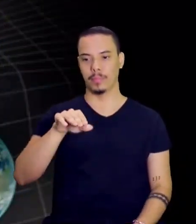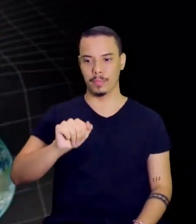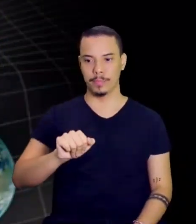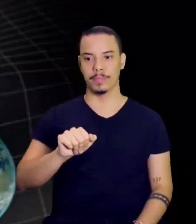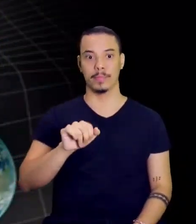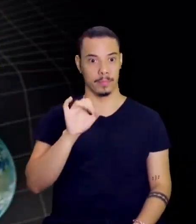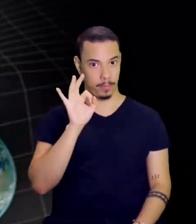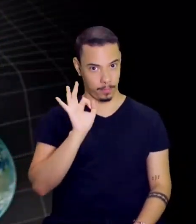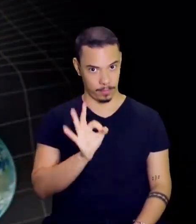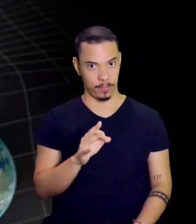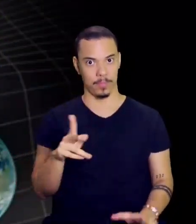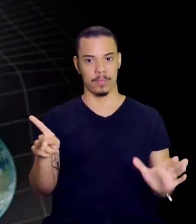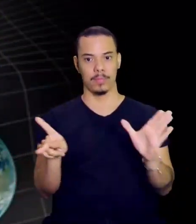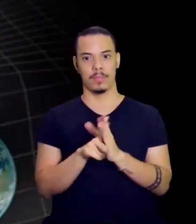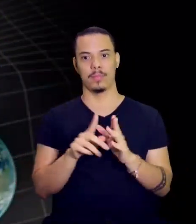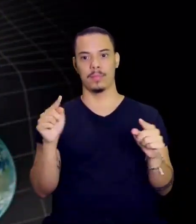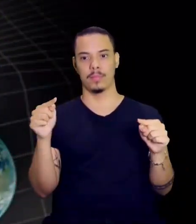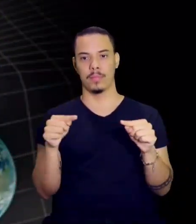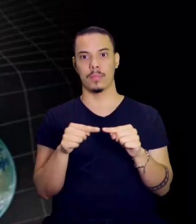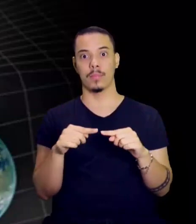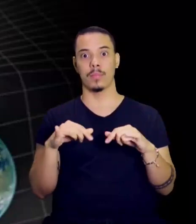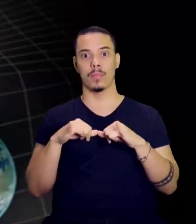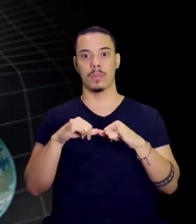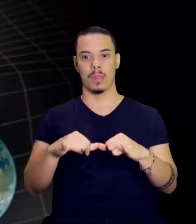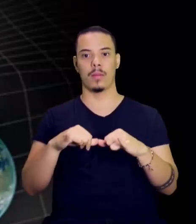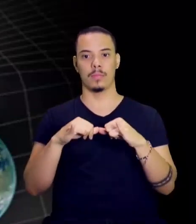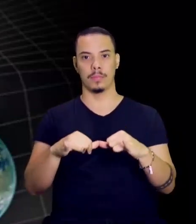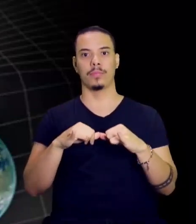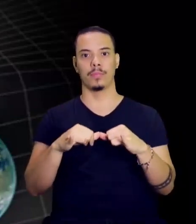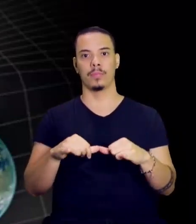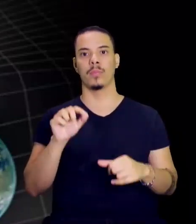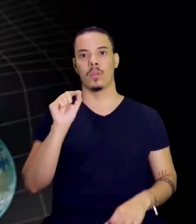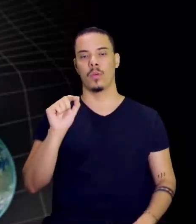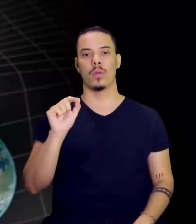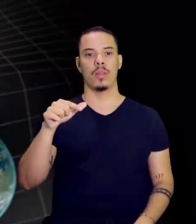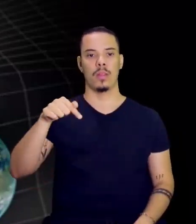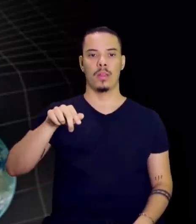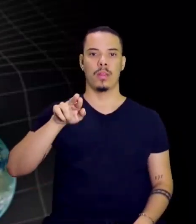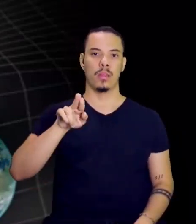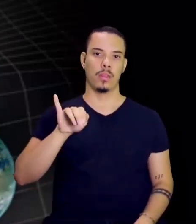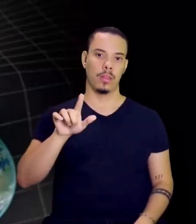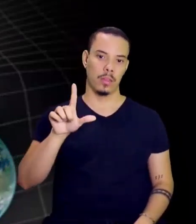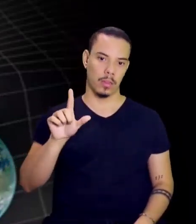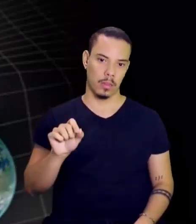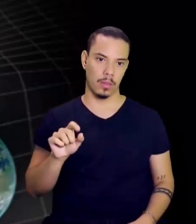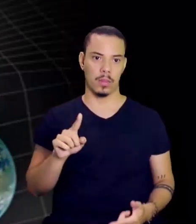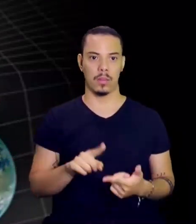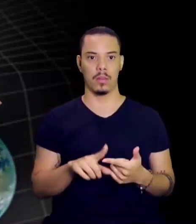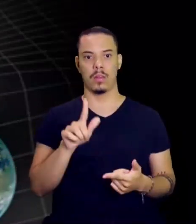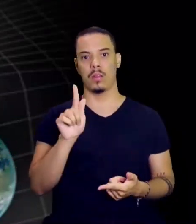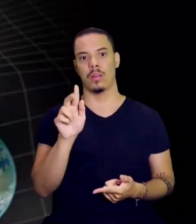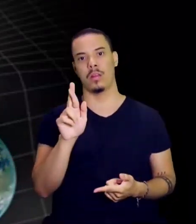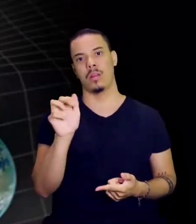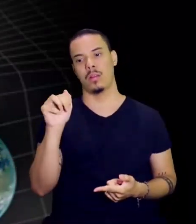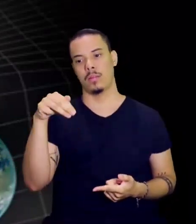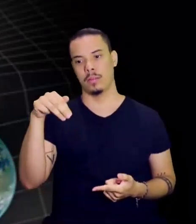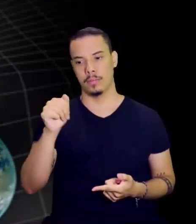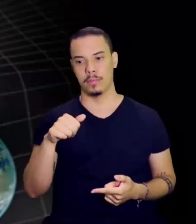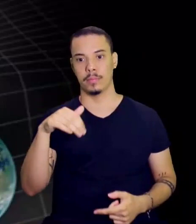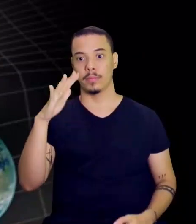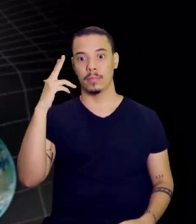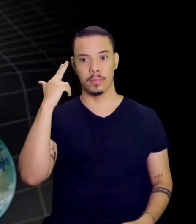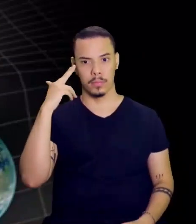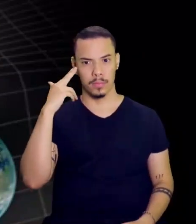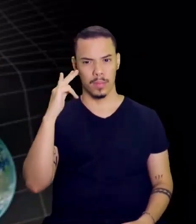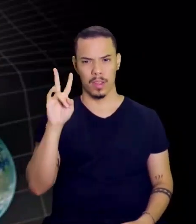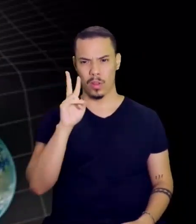Exatamente. Sim, a onça é do Pantanal. No mercado a gente vê muito o quê? Quilograma, né? Grama o mais também. comum é o mais grama e o comum. quilograma, é. Acho que o mais que